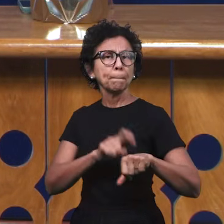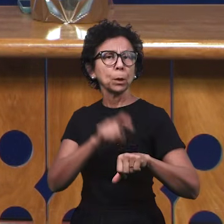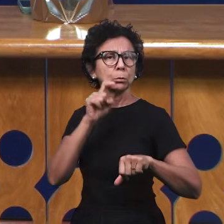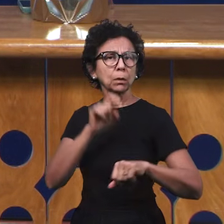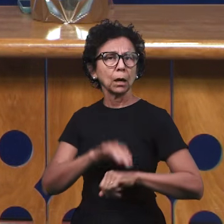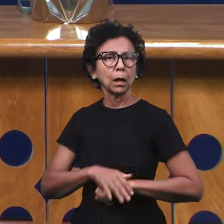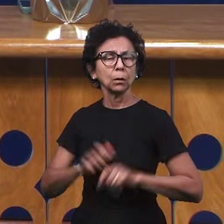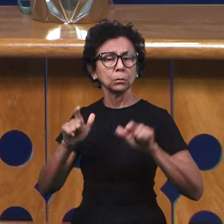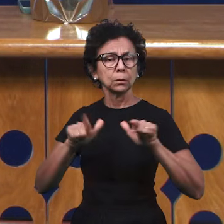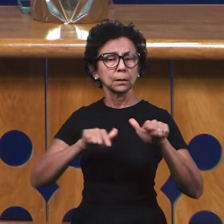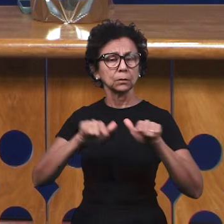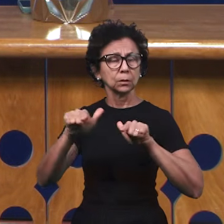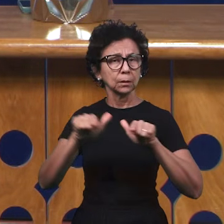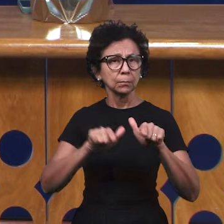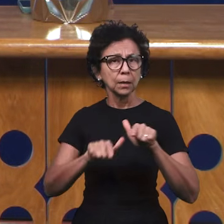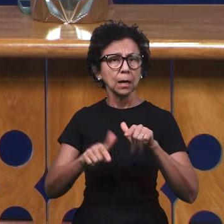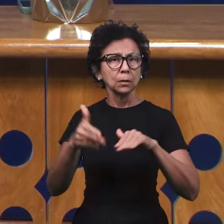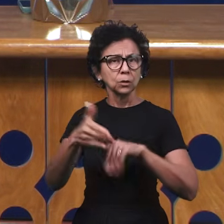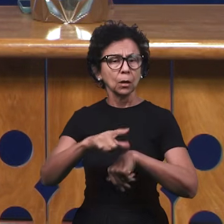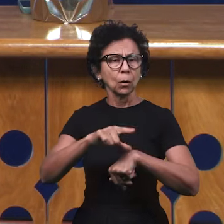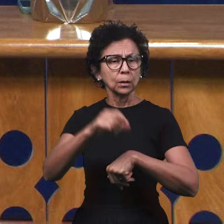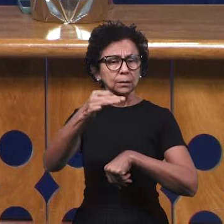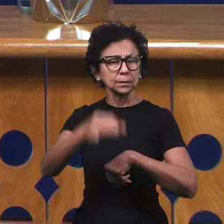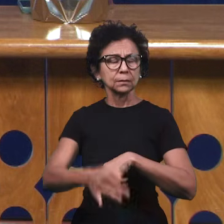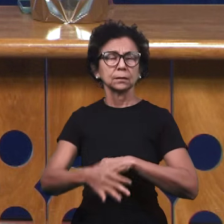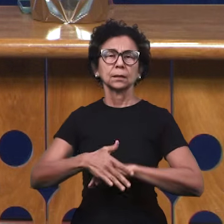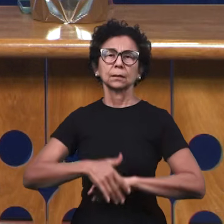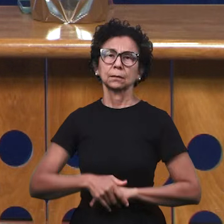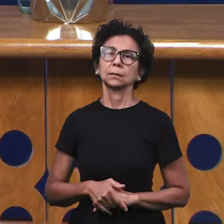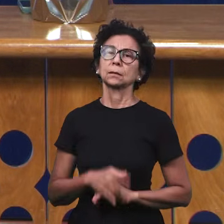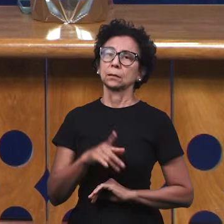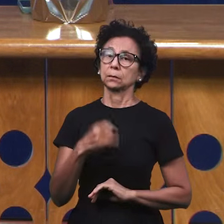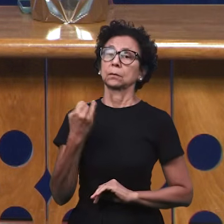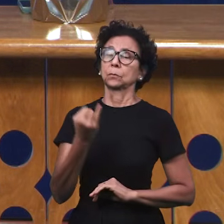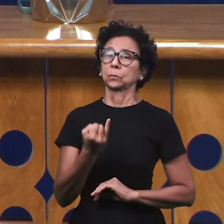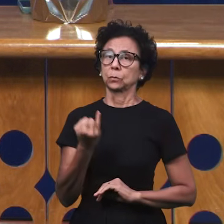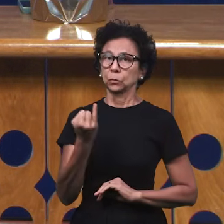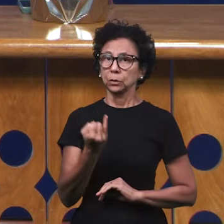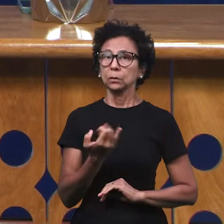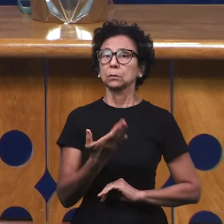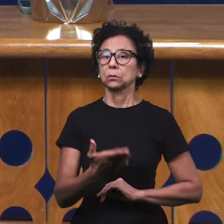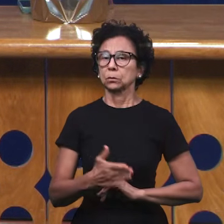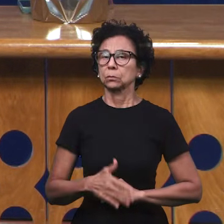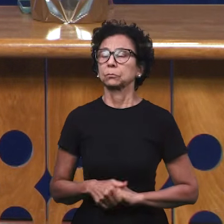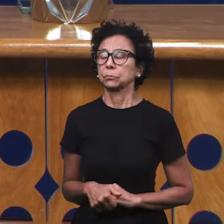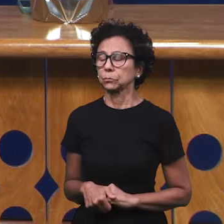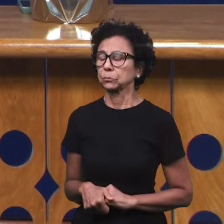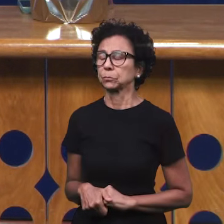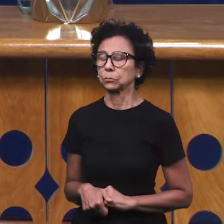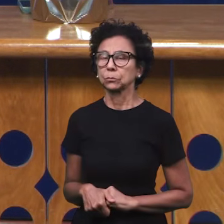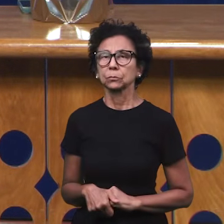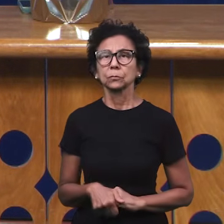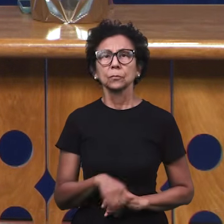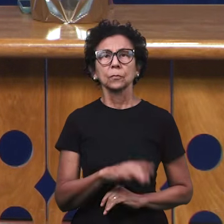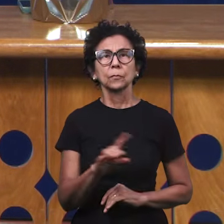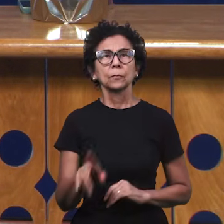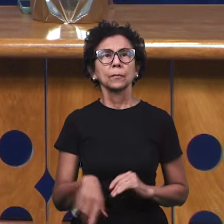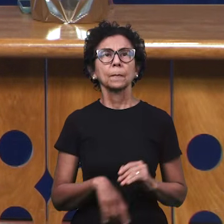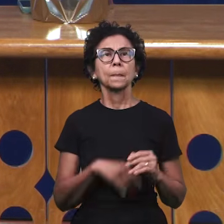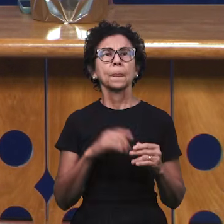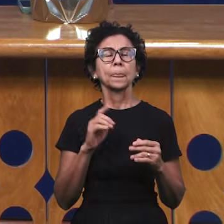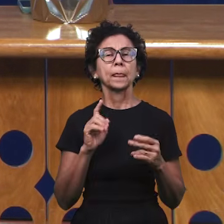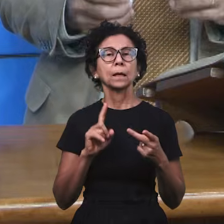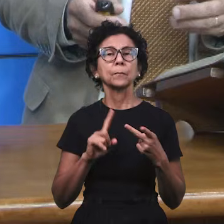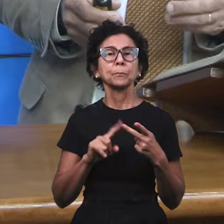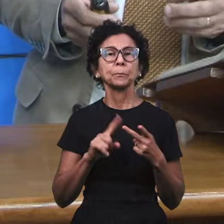trabalho também é fundamental, e você vai se destacar exatamente nesse ponto, é um ponto importantíssimo. O segundo ponto é